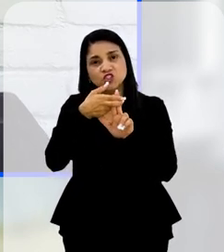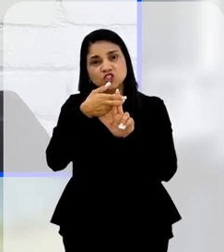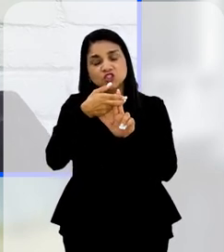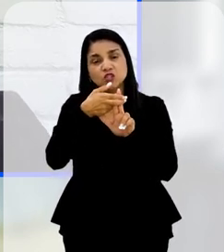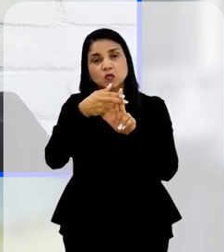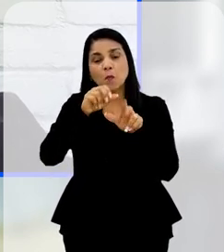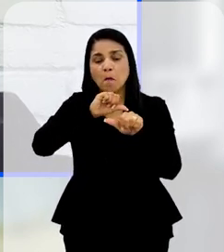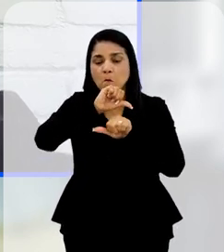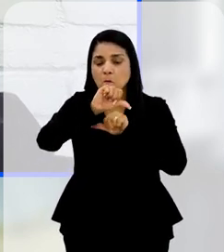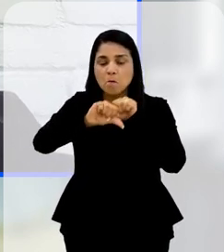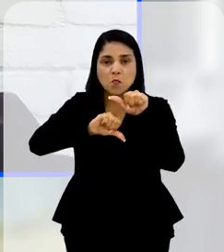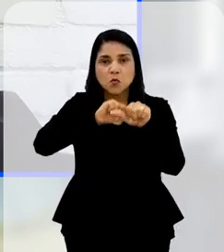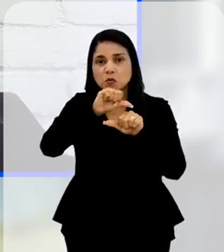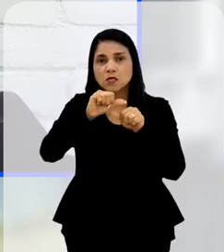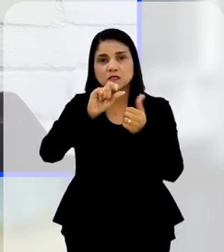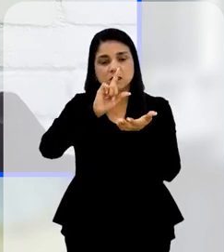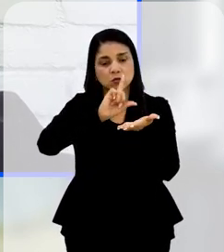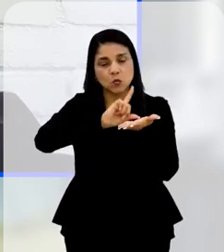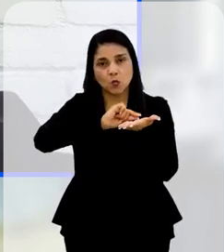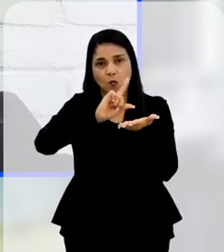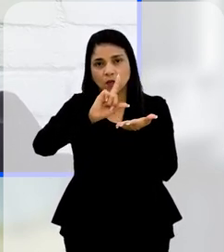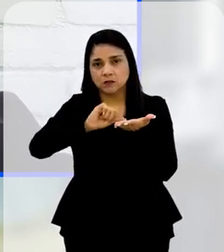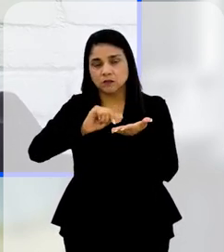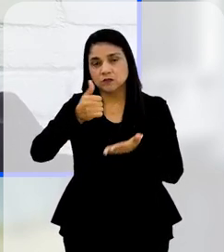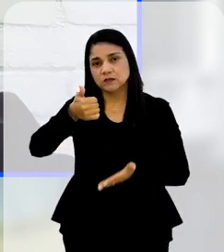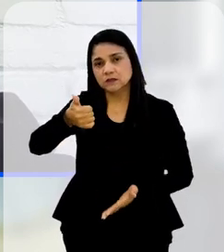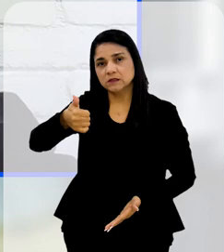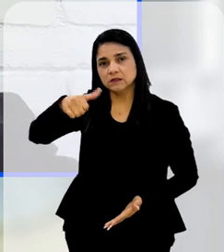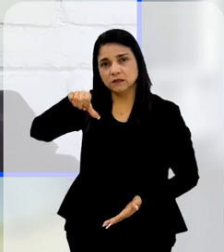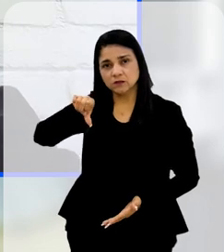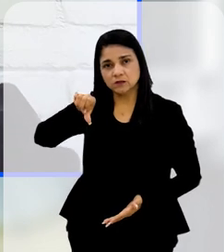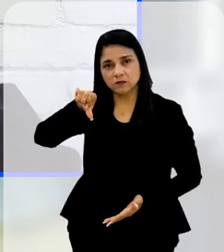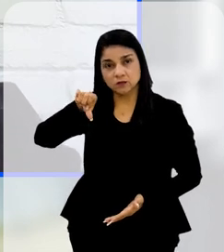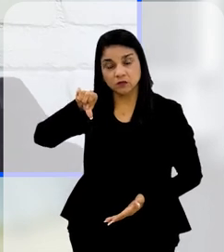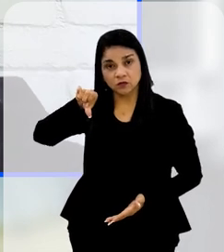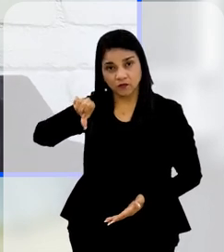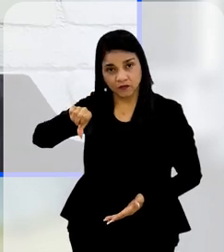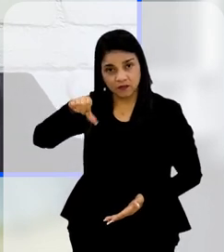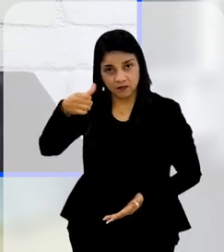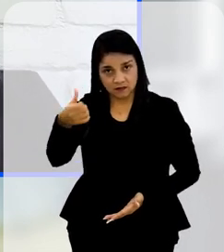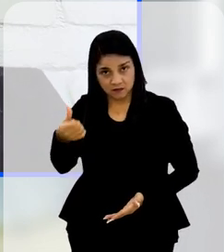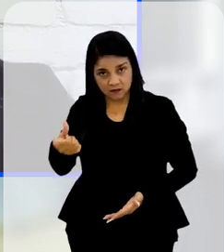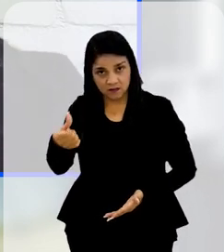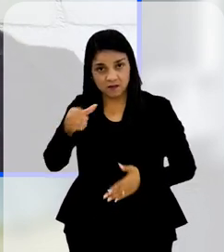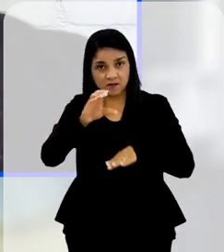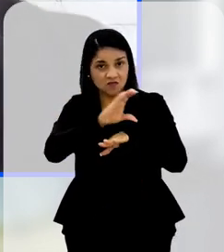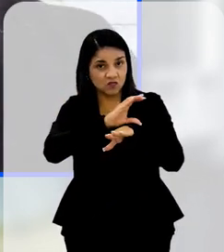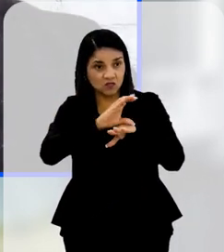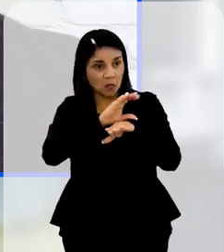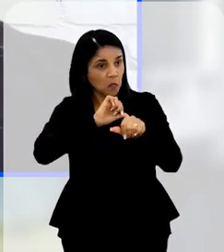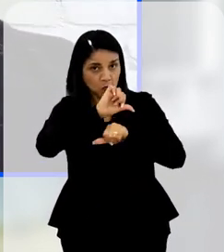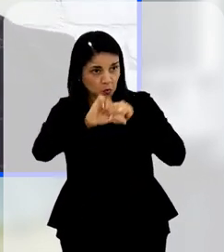mudança no artigo 196 da Constituição e isso mudou tudo no Brasil.